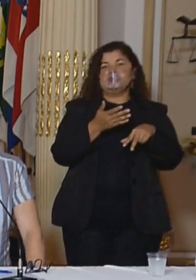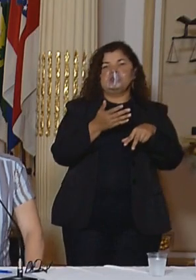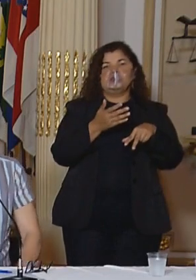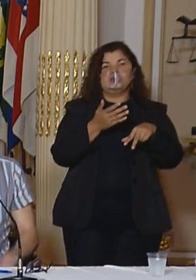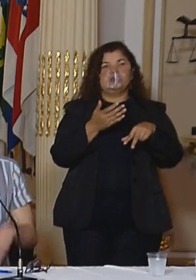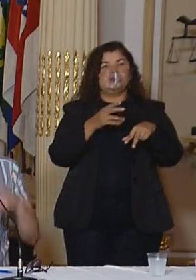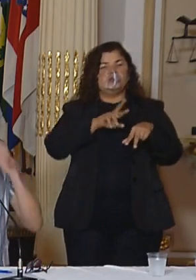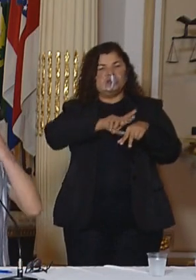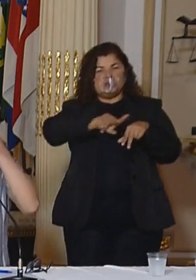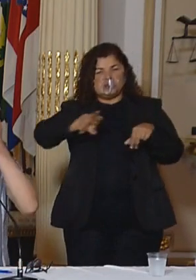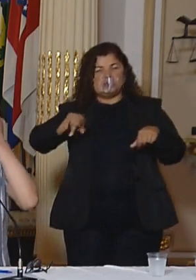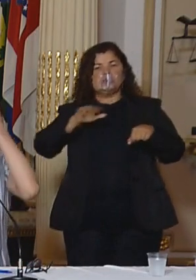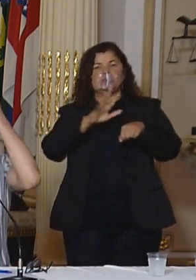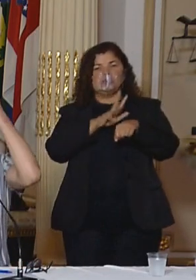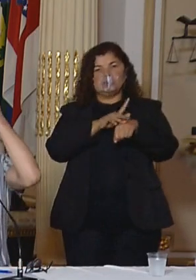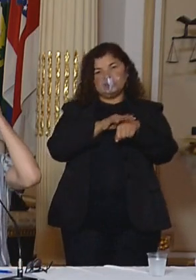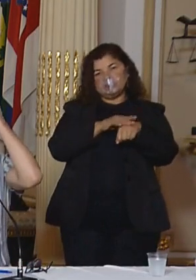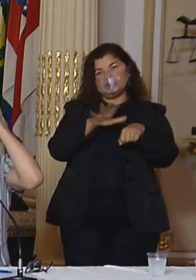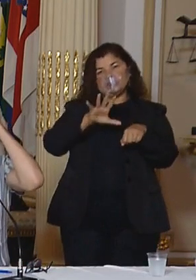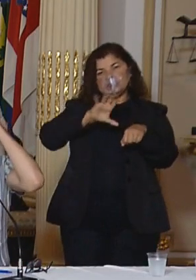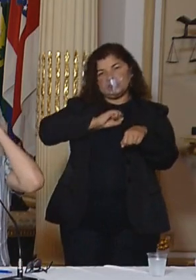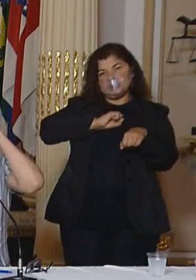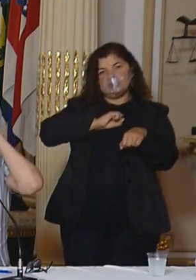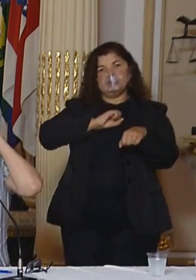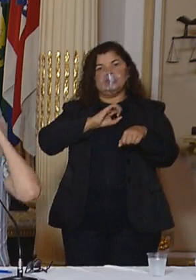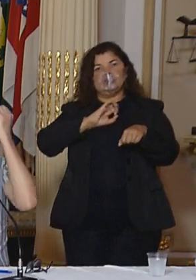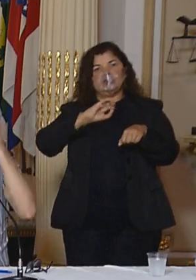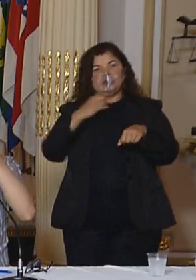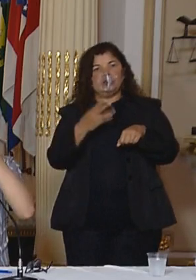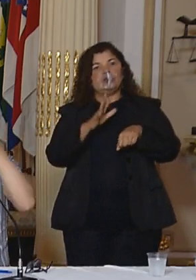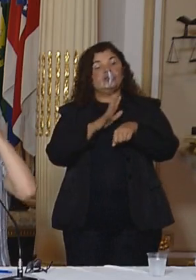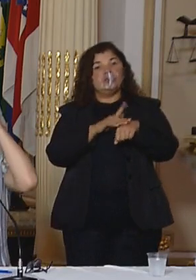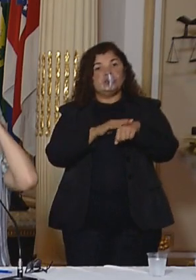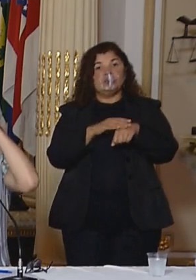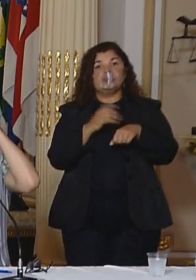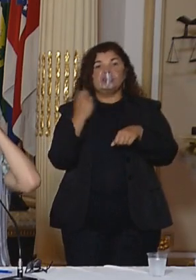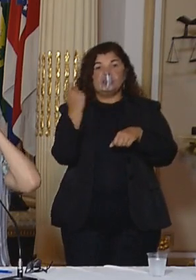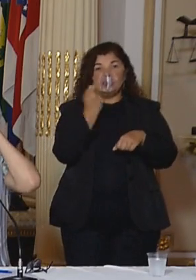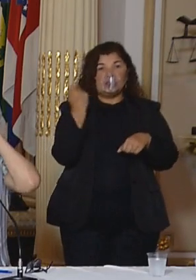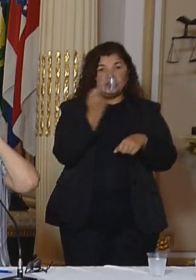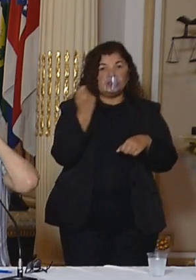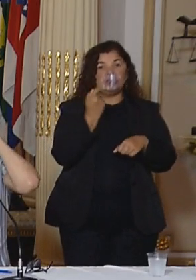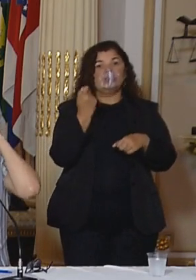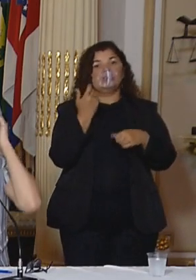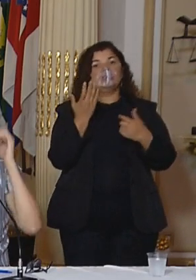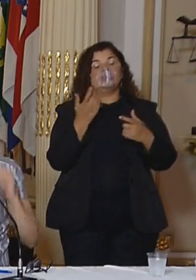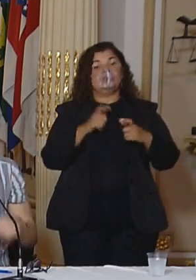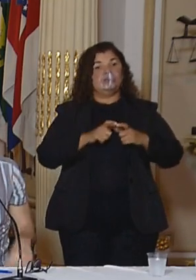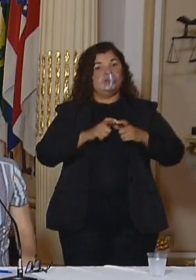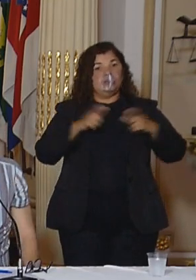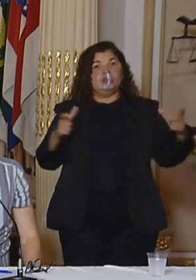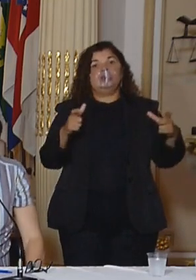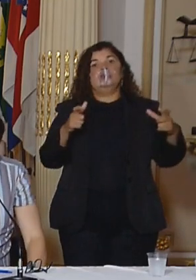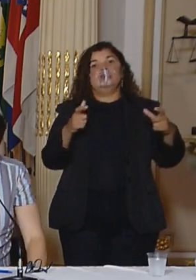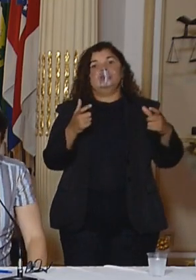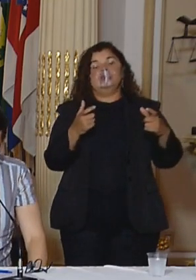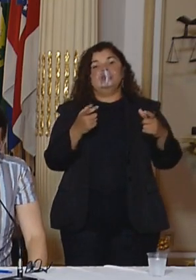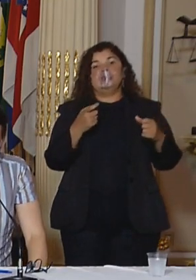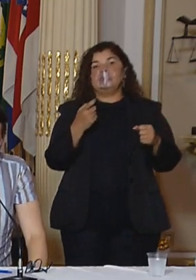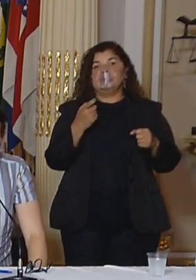sejam elas doenças infecciosas, sejam elas doenças crônicas não transmissíveis, atingem mais